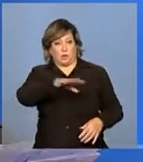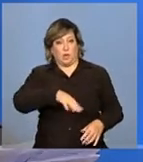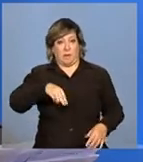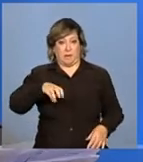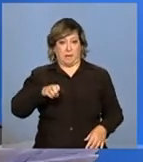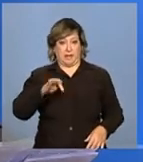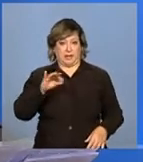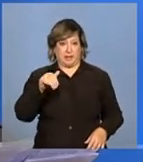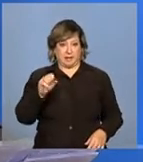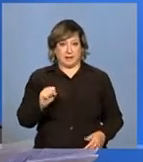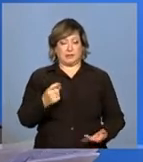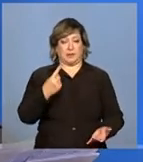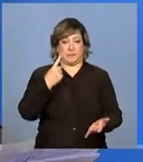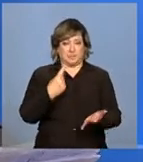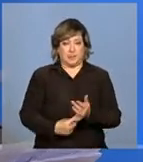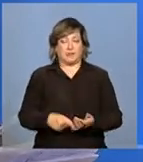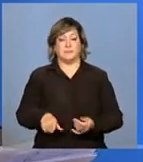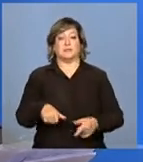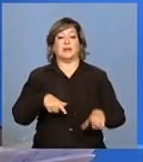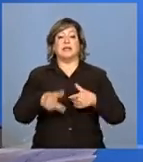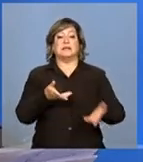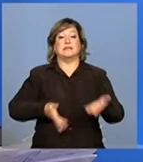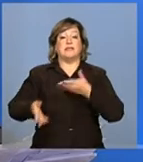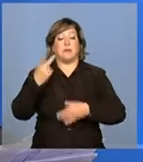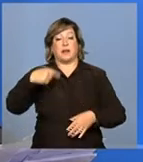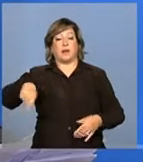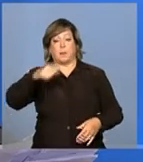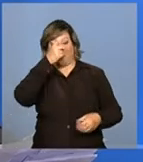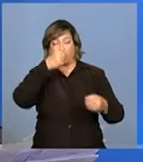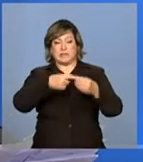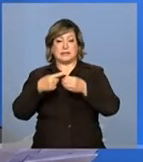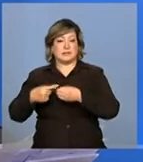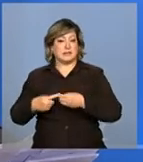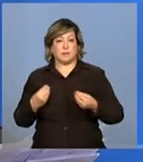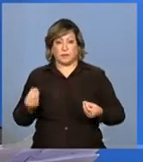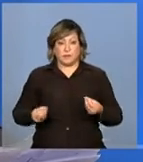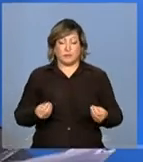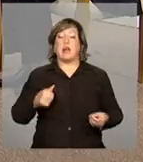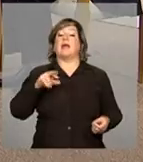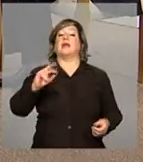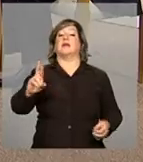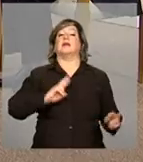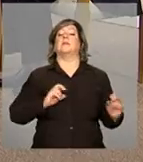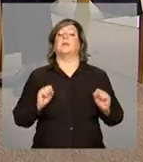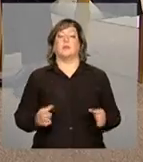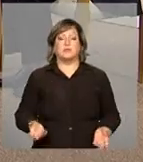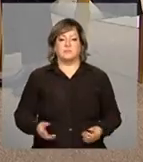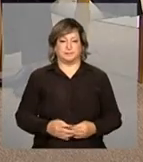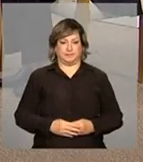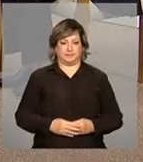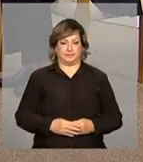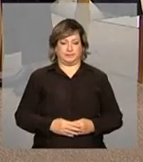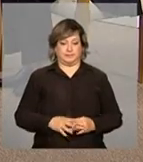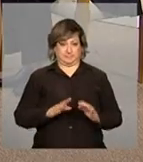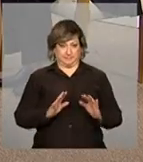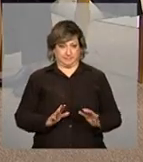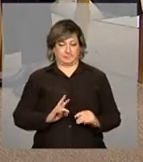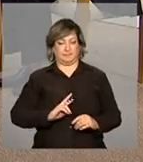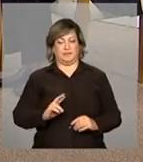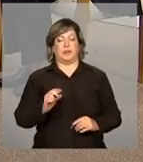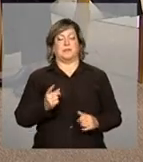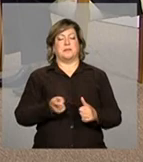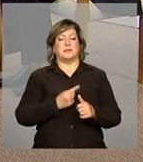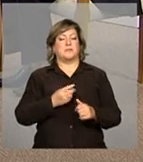metas pactuadas dos serviços para os municípios têm é que pode responder às bem veja só primeiro